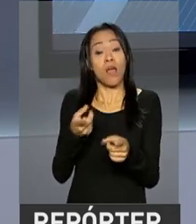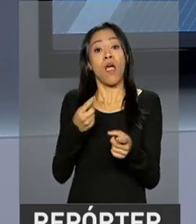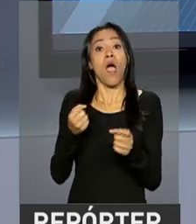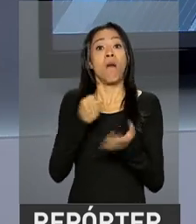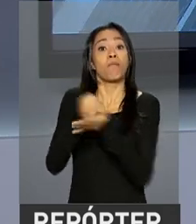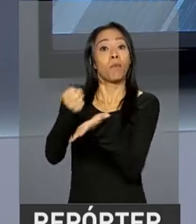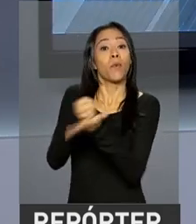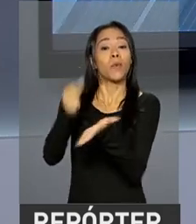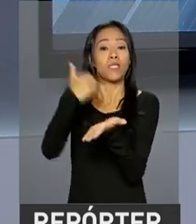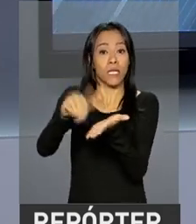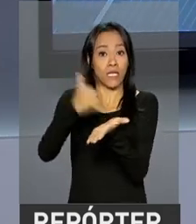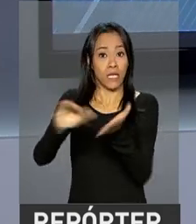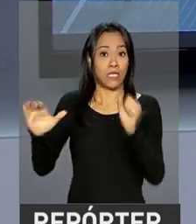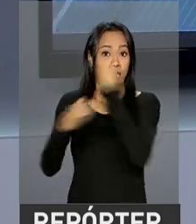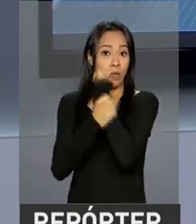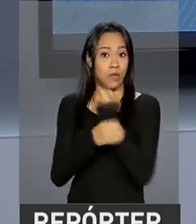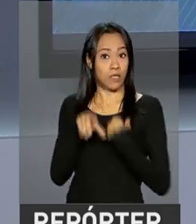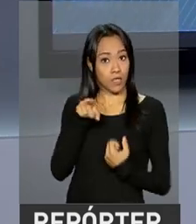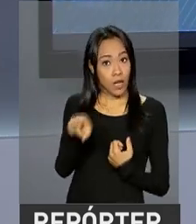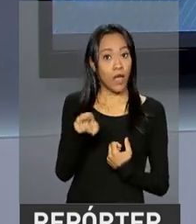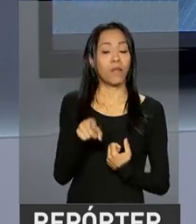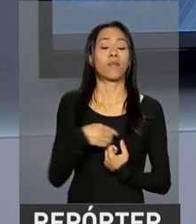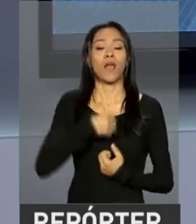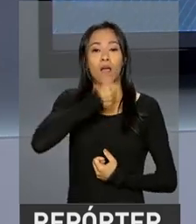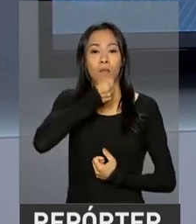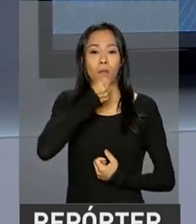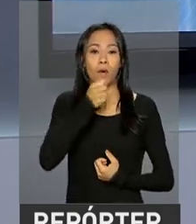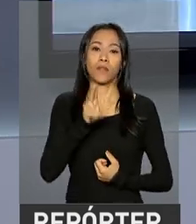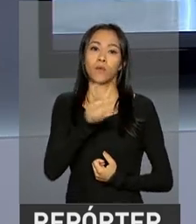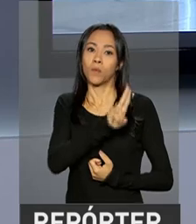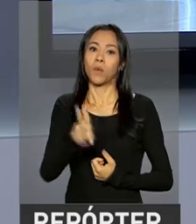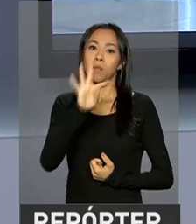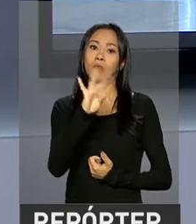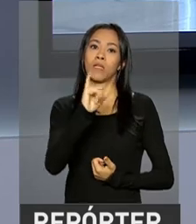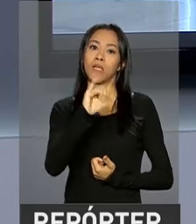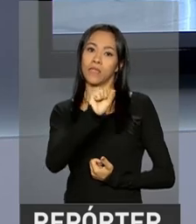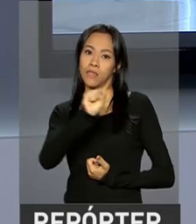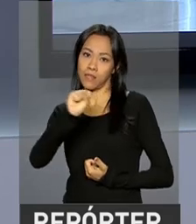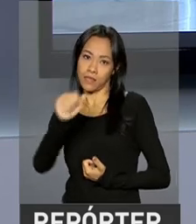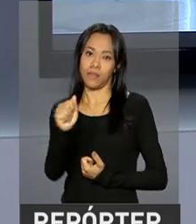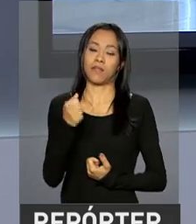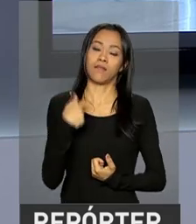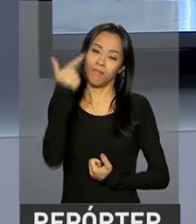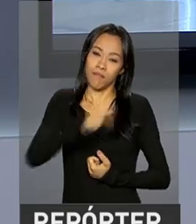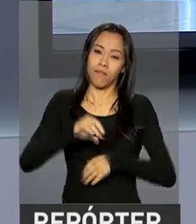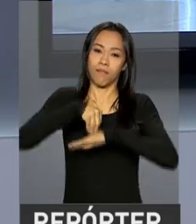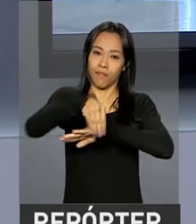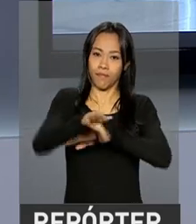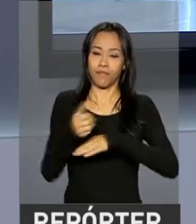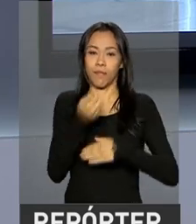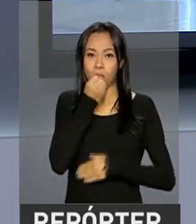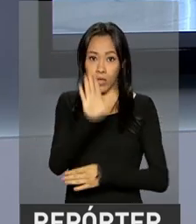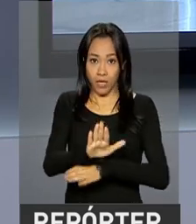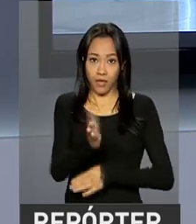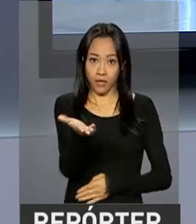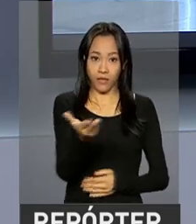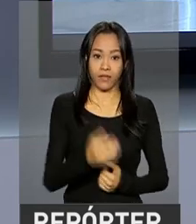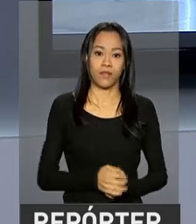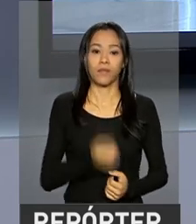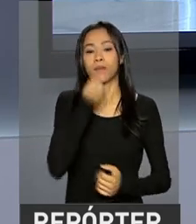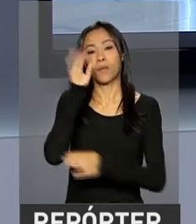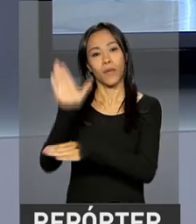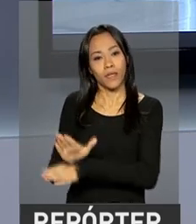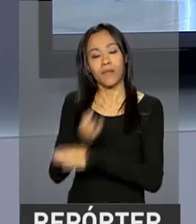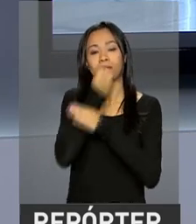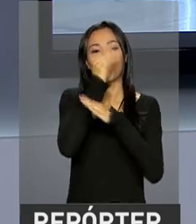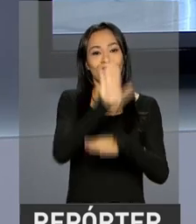Secretaria Estadual de Segurança Pública. A repórter Thaisa Dias tem outras informações ao vivo. Boa tarde, Thaisa. Boa tarde, Carla.